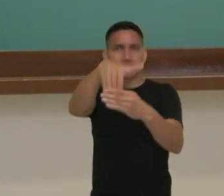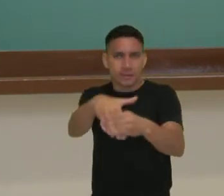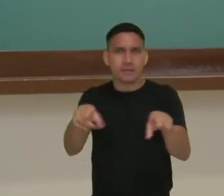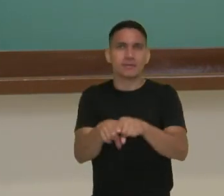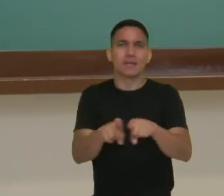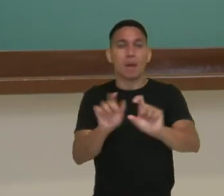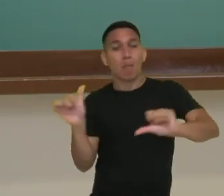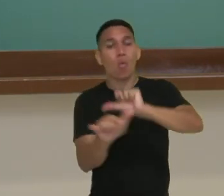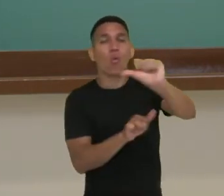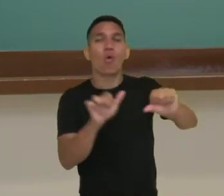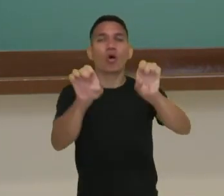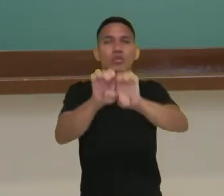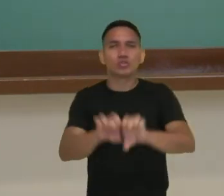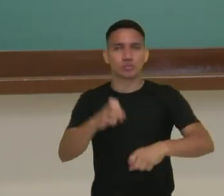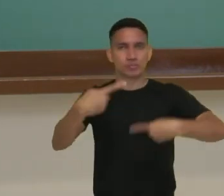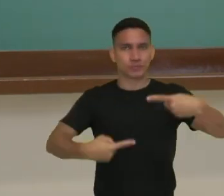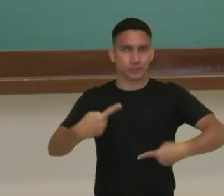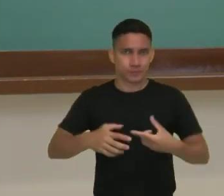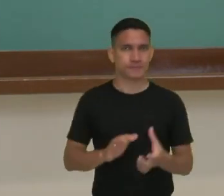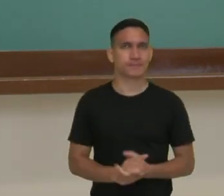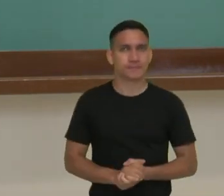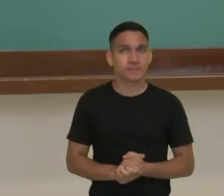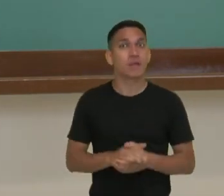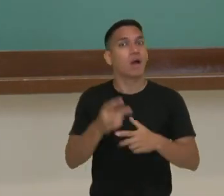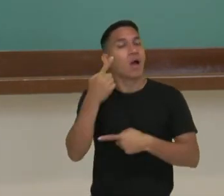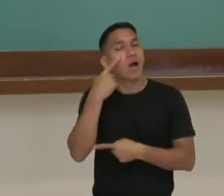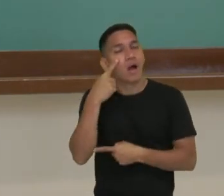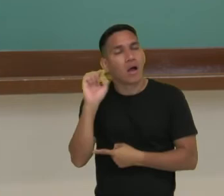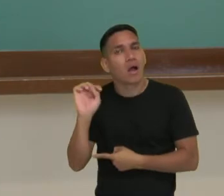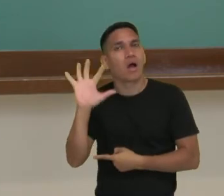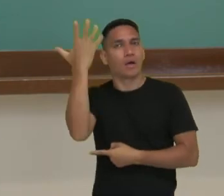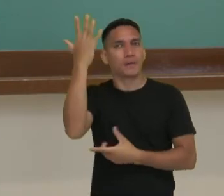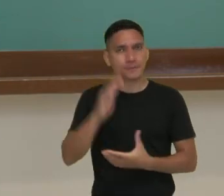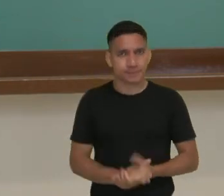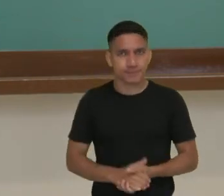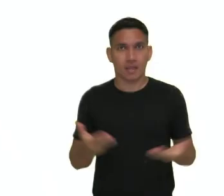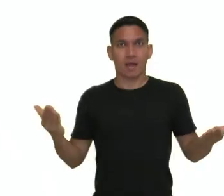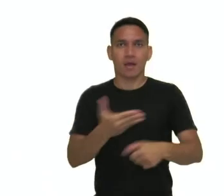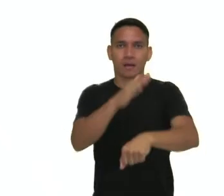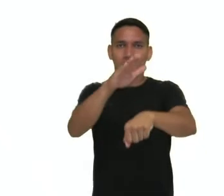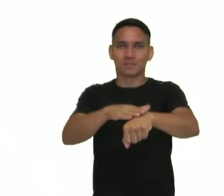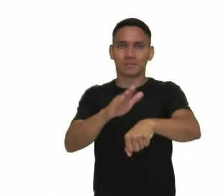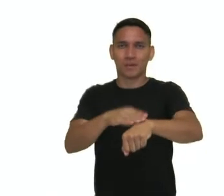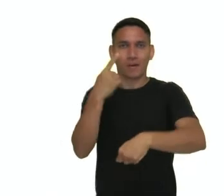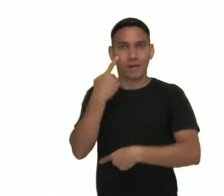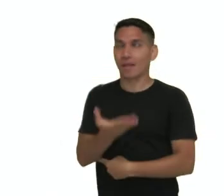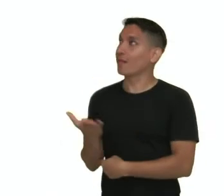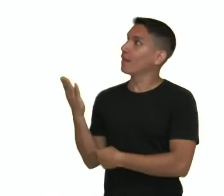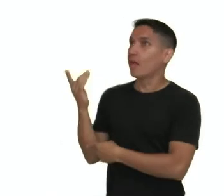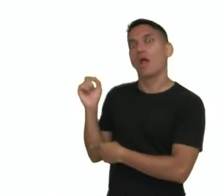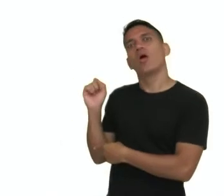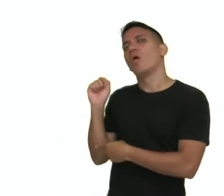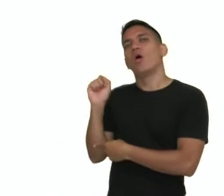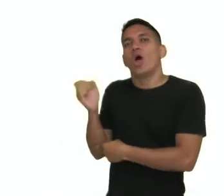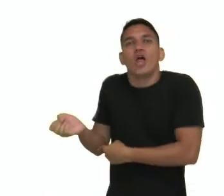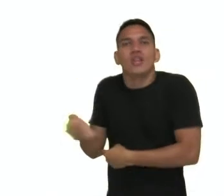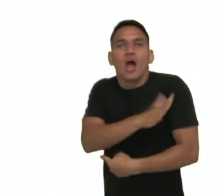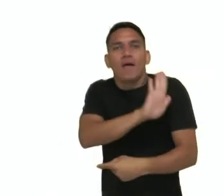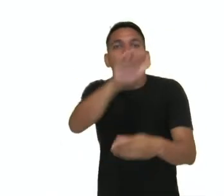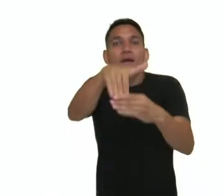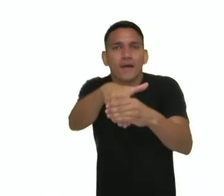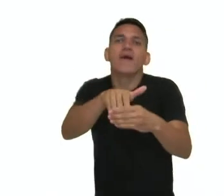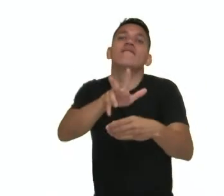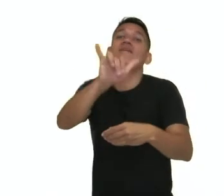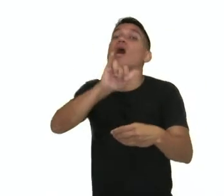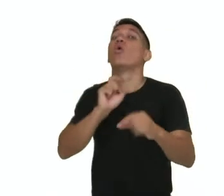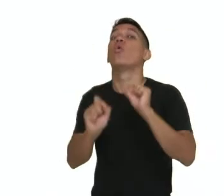as estruturas da política. Bom, olha só, desta vez, né, essas novas eleições, elas vão ser